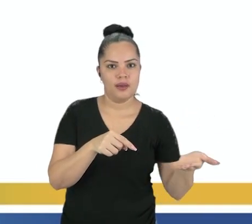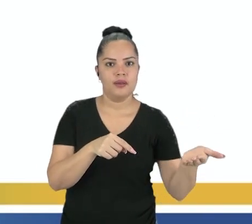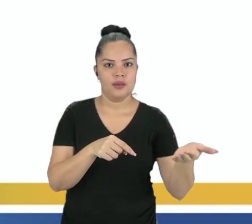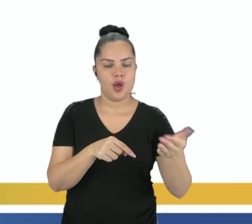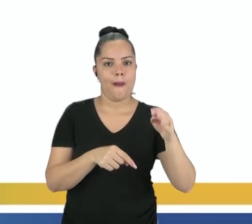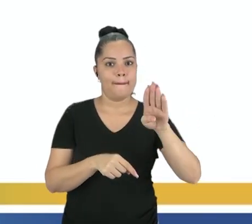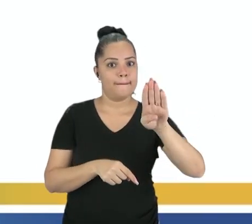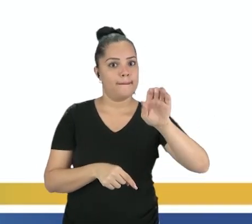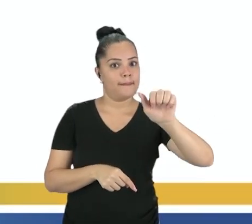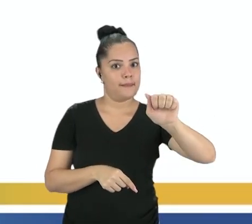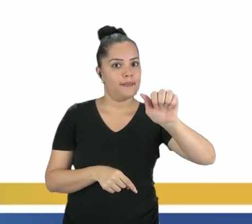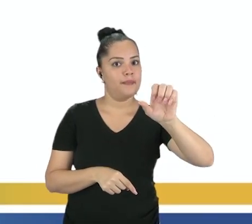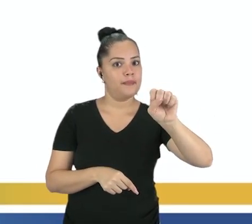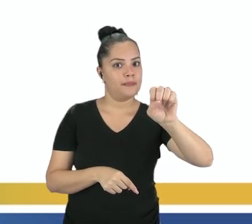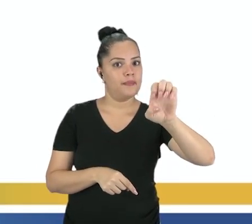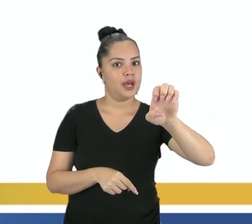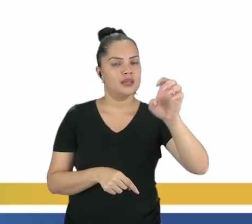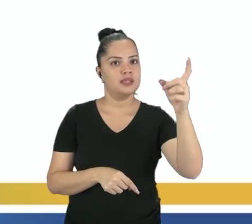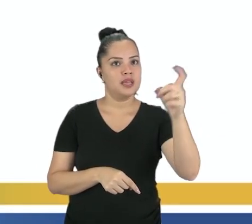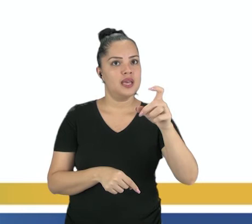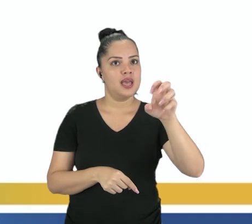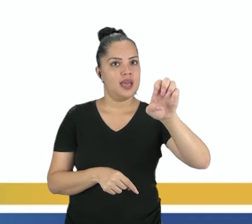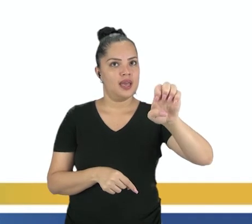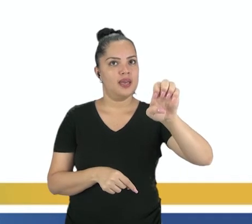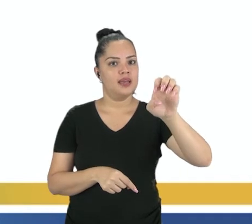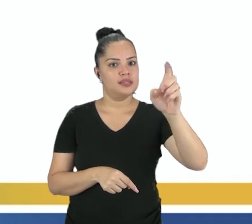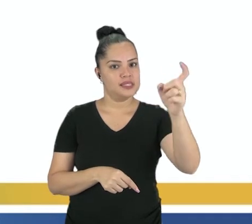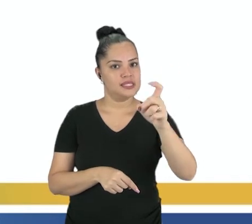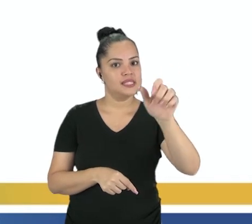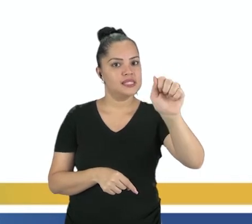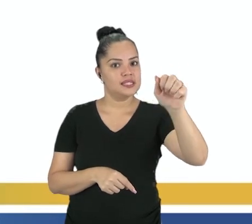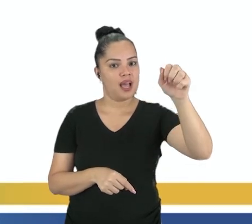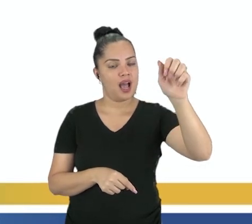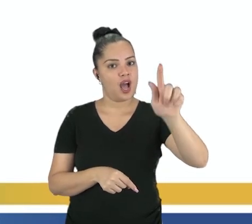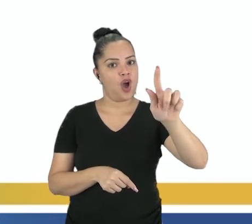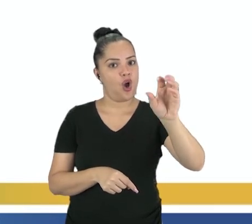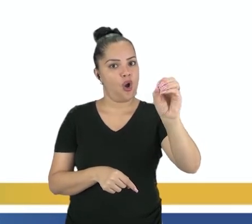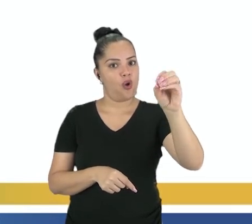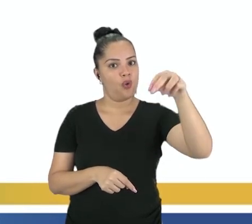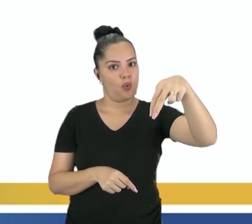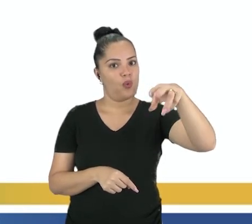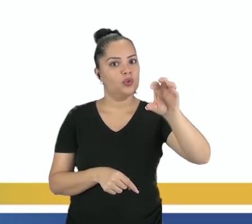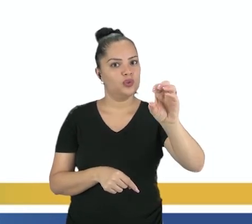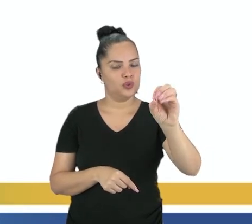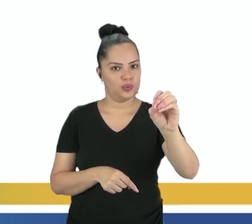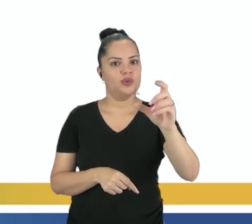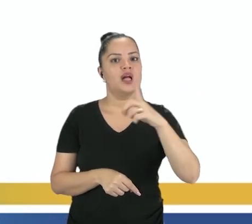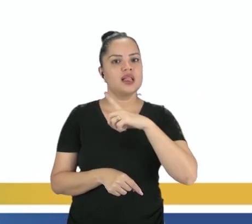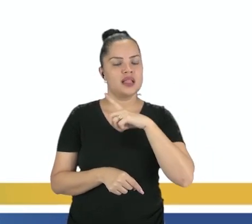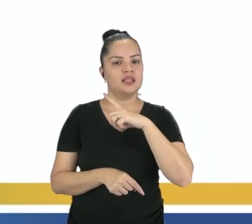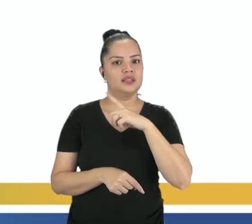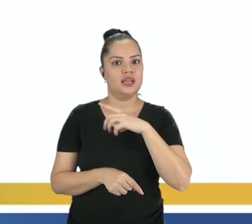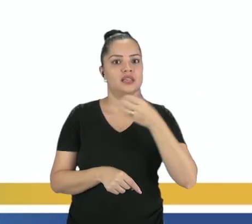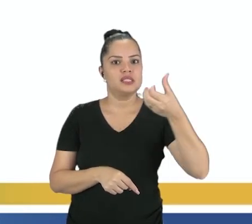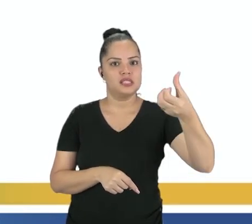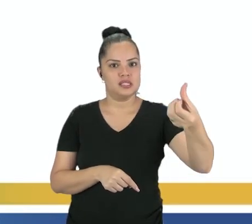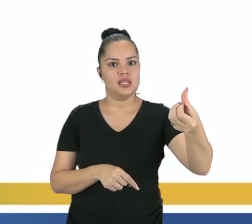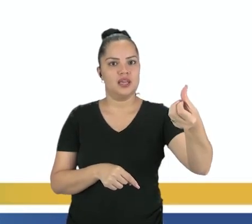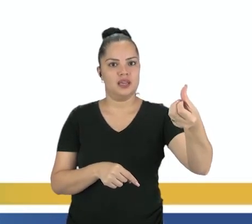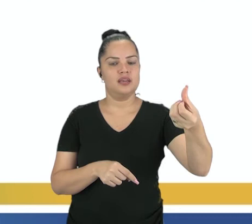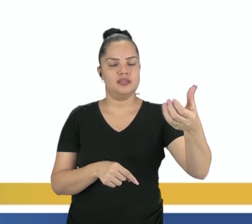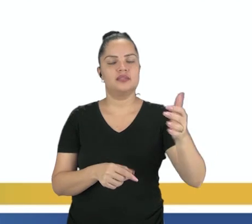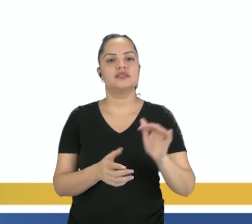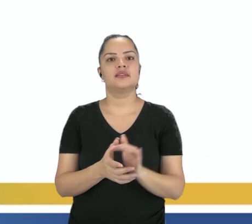polígono chamado de hexágono, tem 6 lados, né? Então, a base de cima é igual à